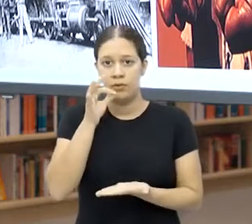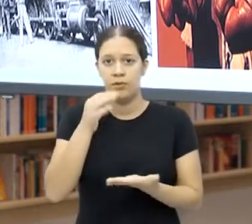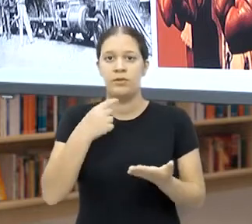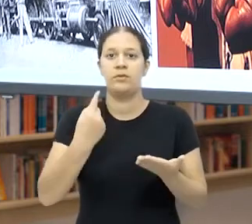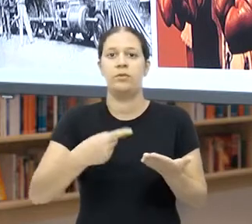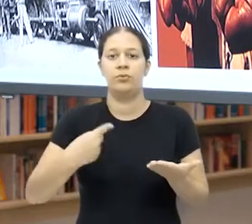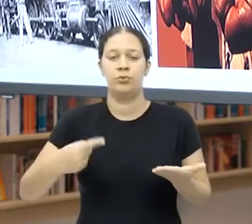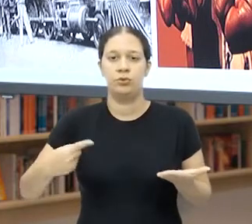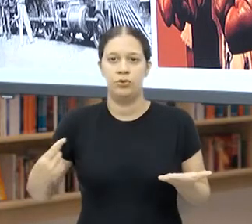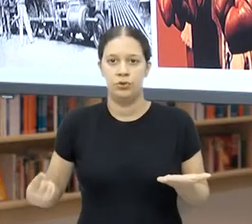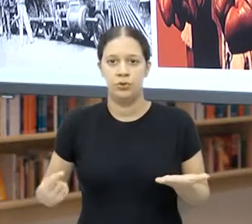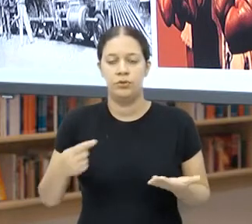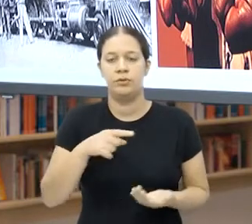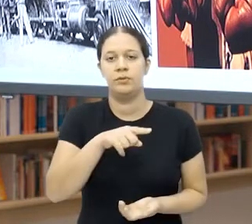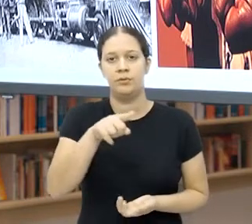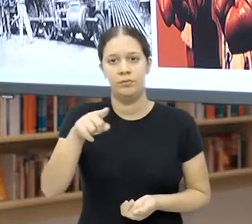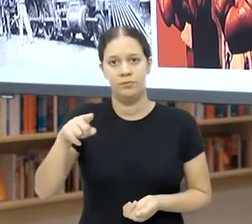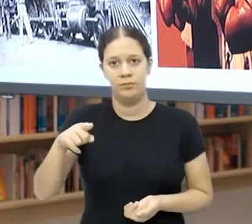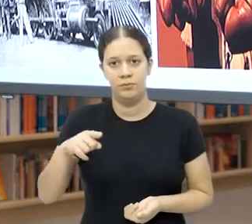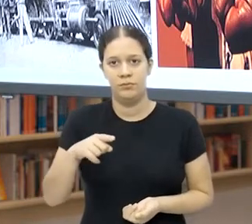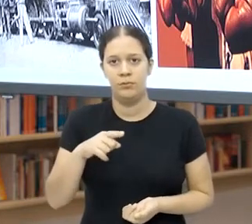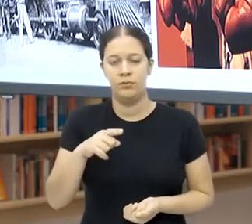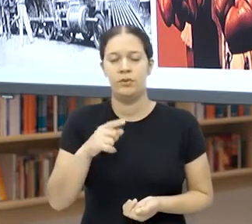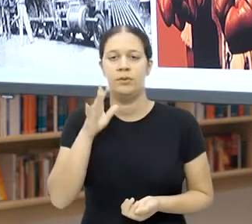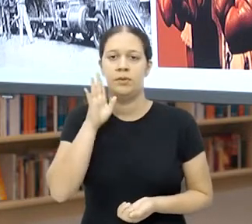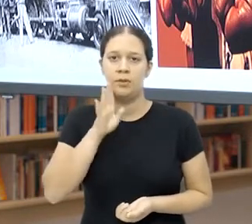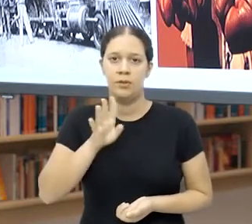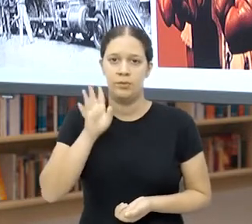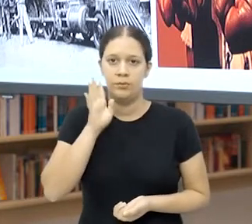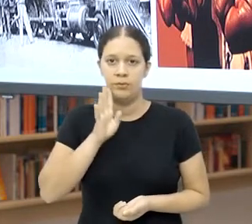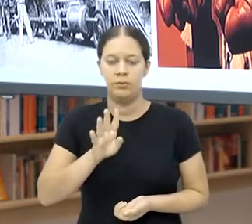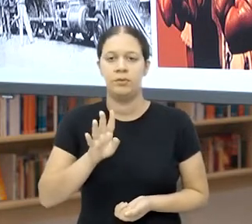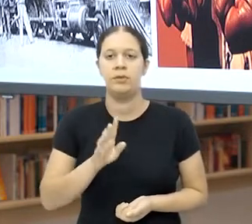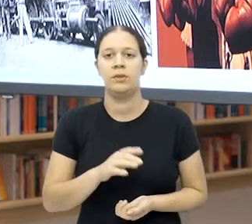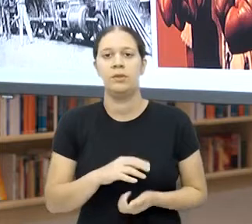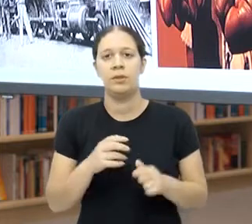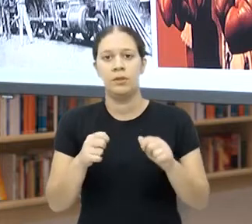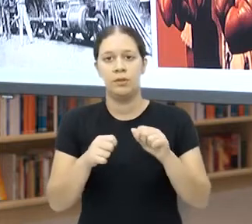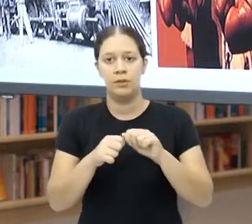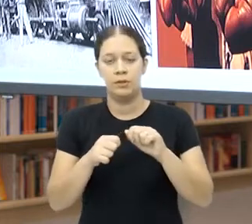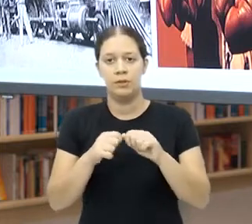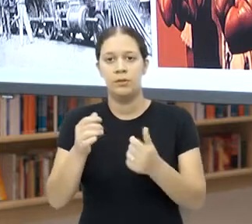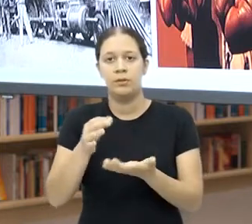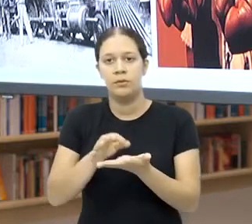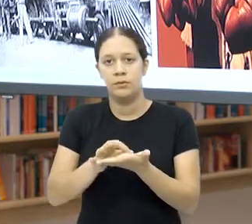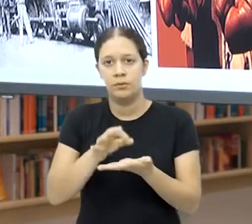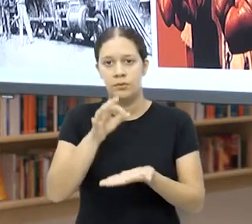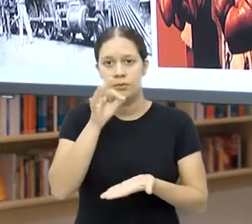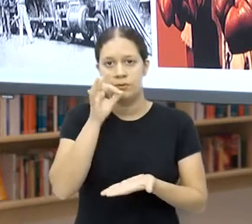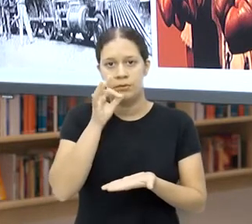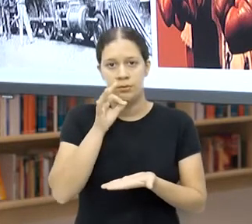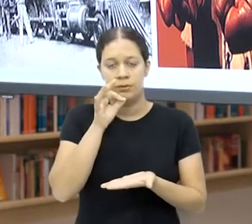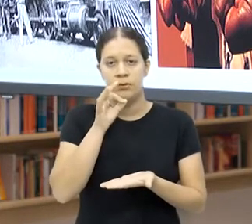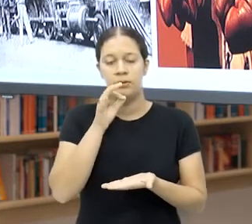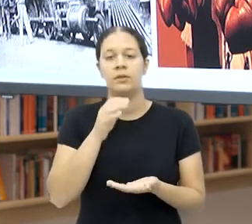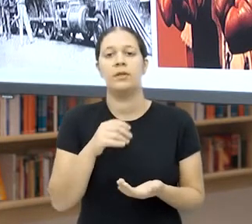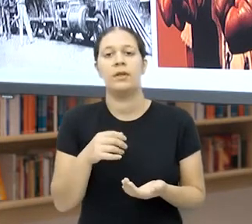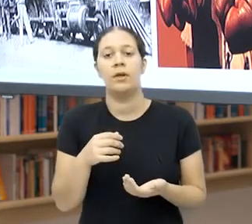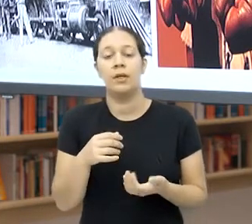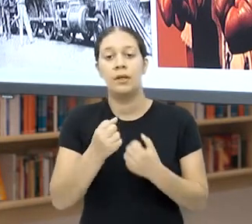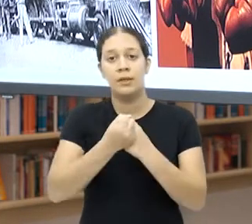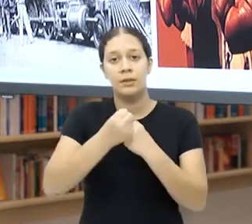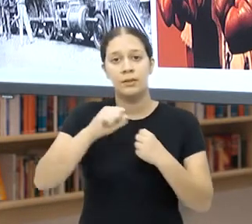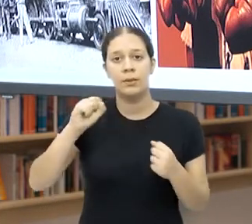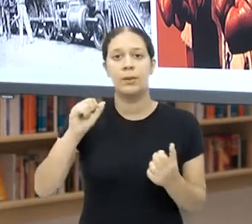apostila de vocês lá no texto, tá certo? Bem legal. Nós vimos a produção desse café, que a sua grande